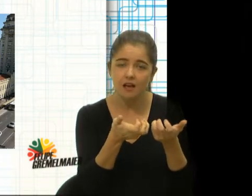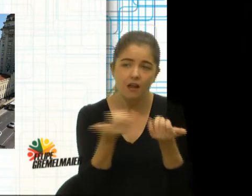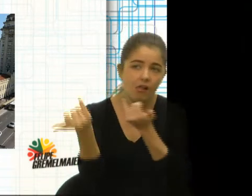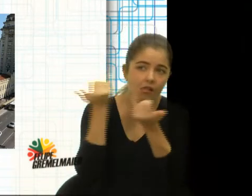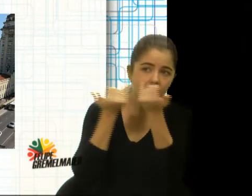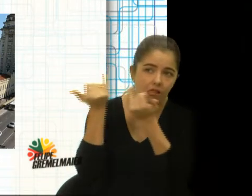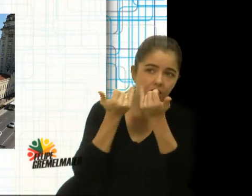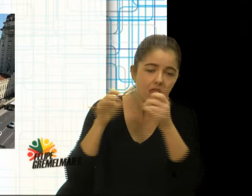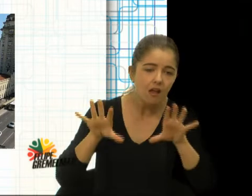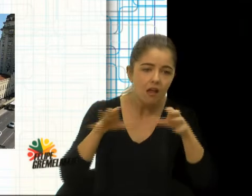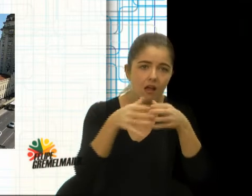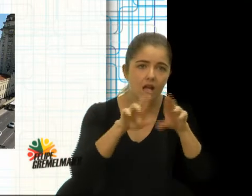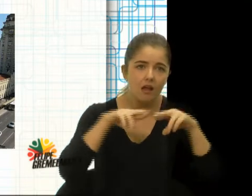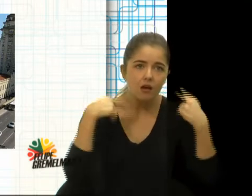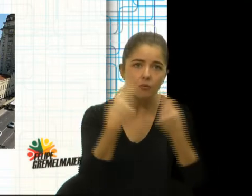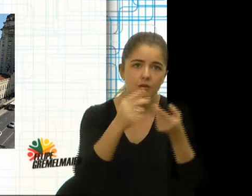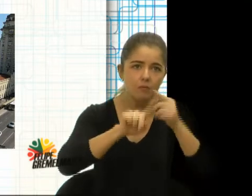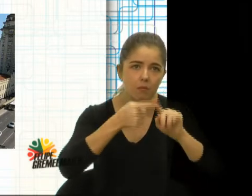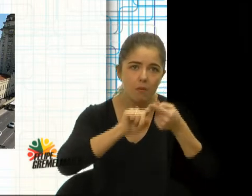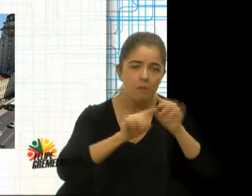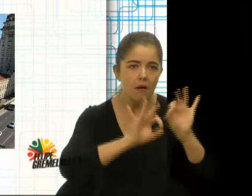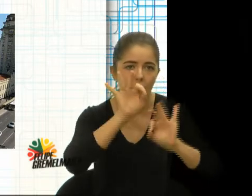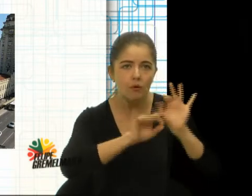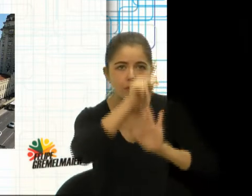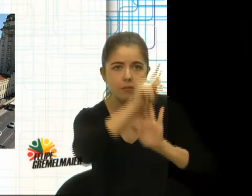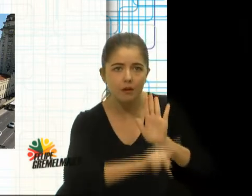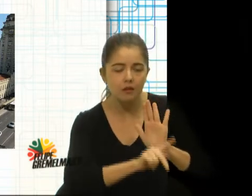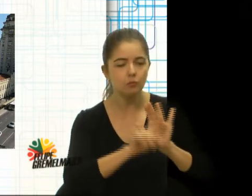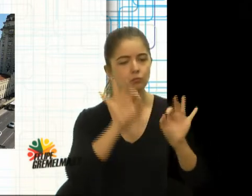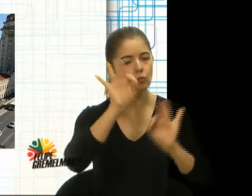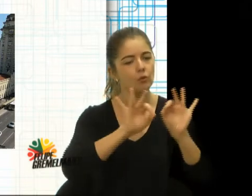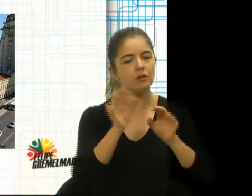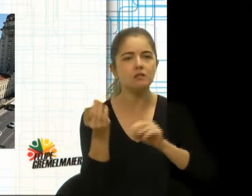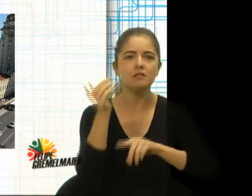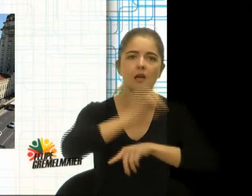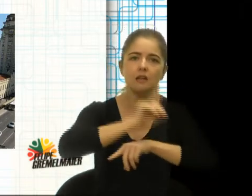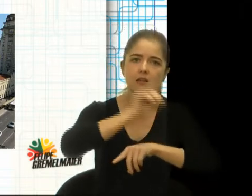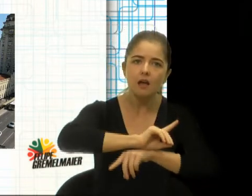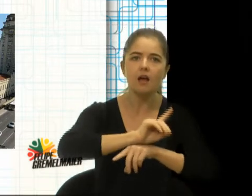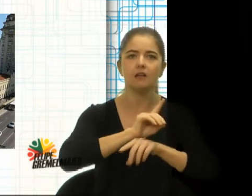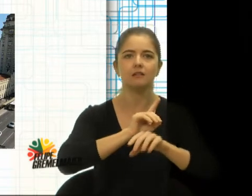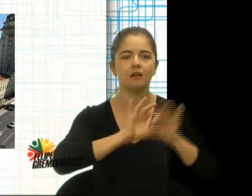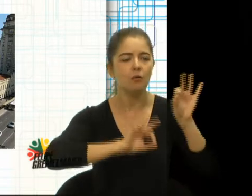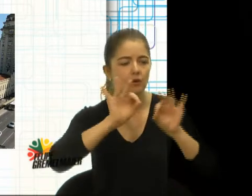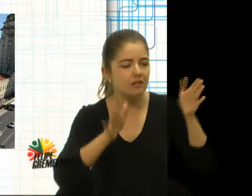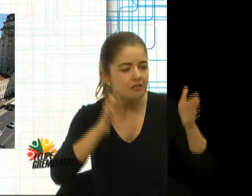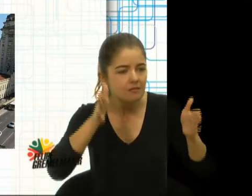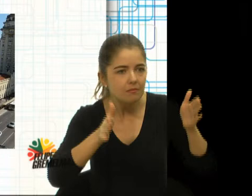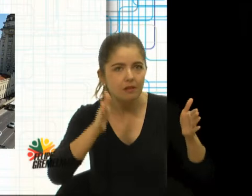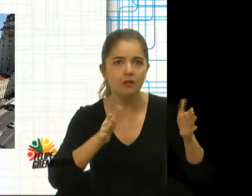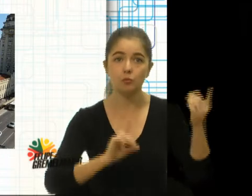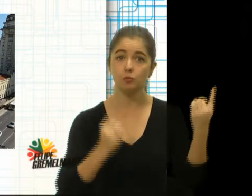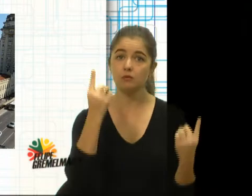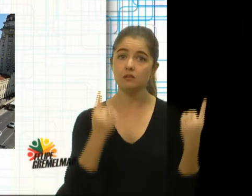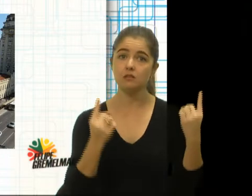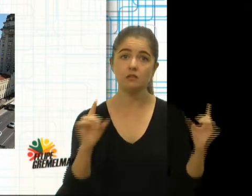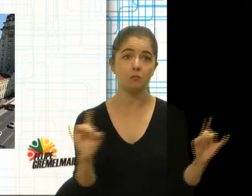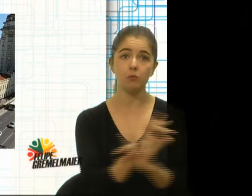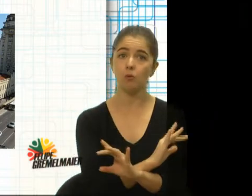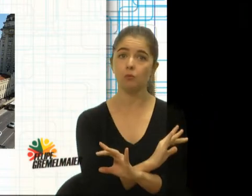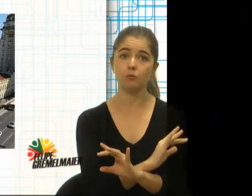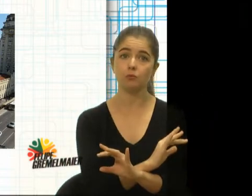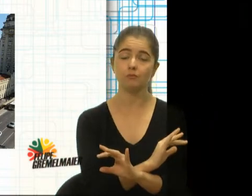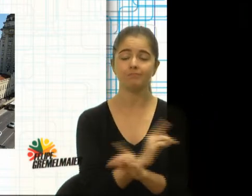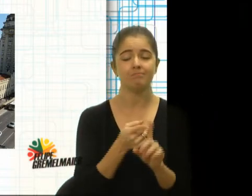comissão, preparar um plano, organizar com datas, com prazos, com validade, com licitações, organiza, mas